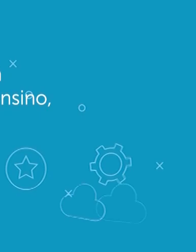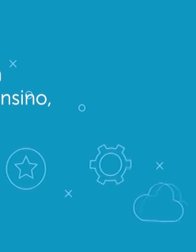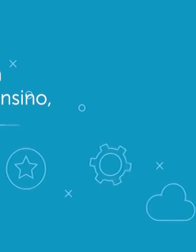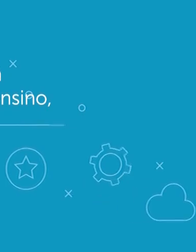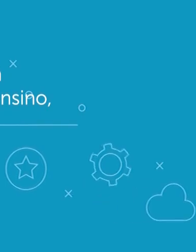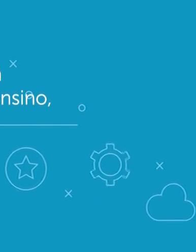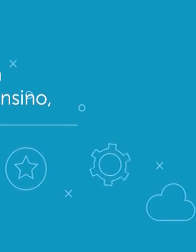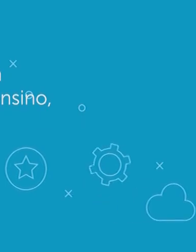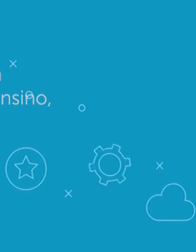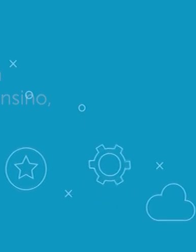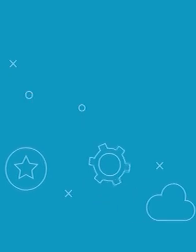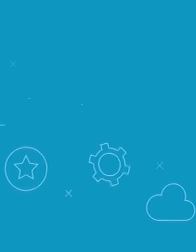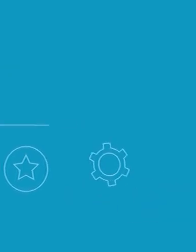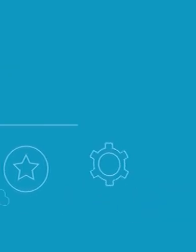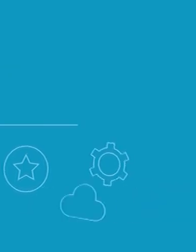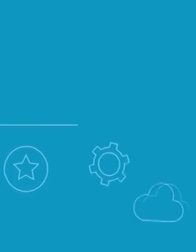E aí